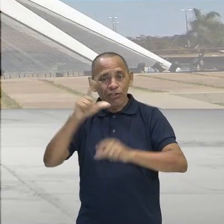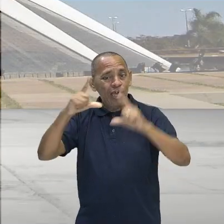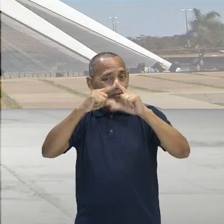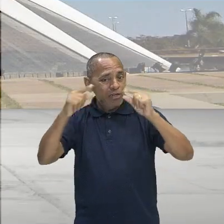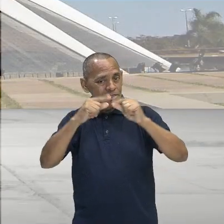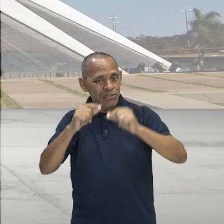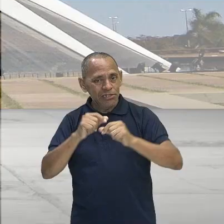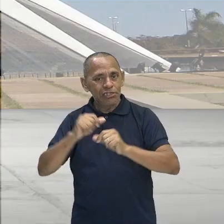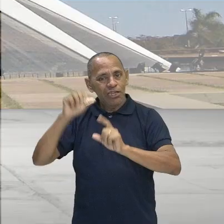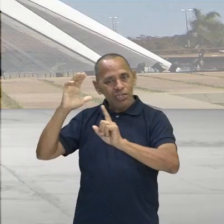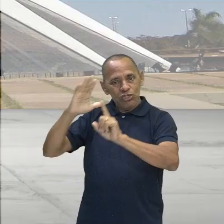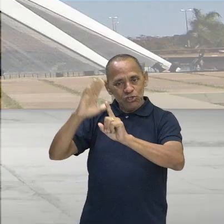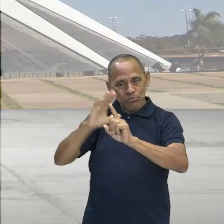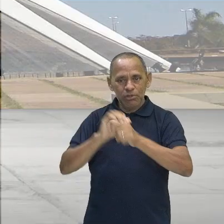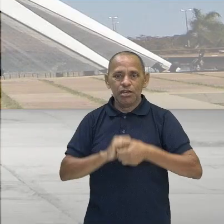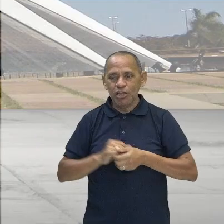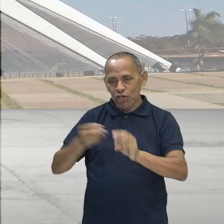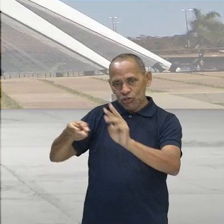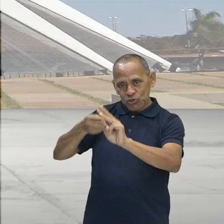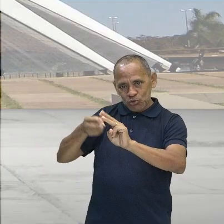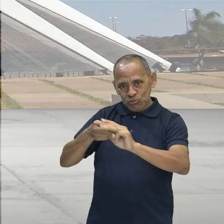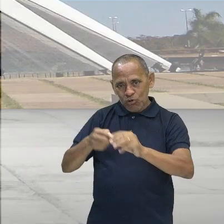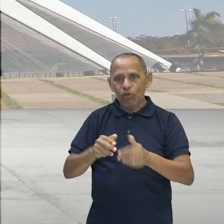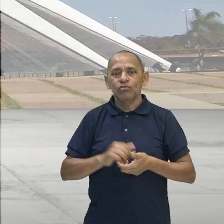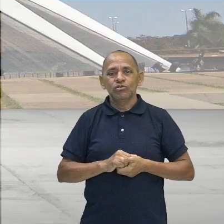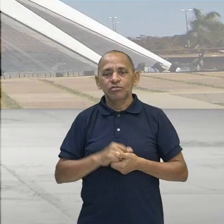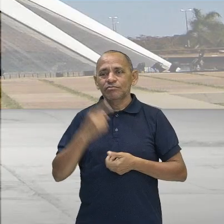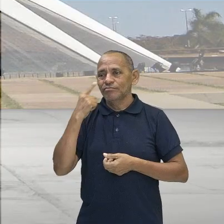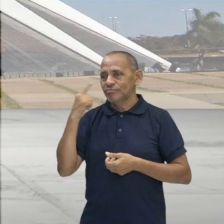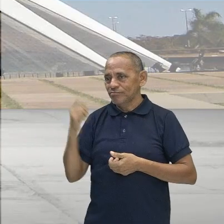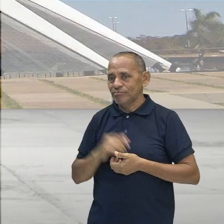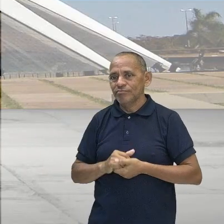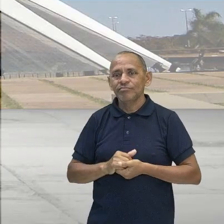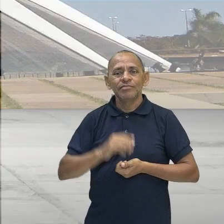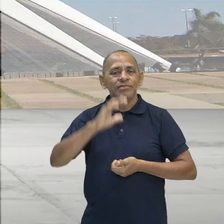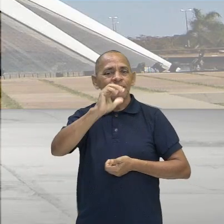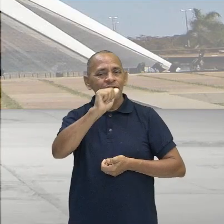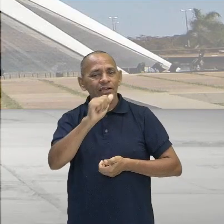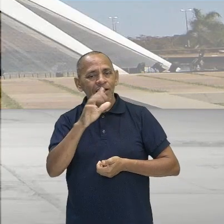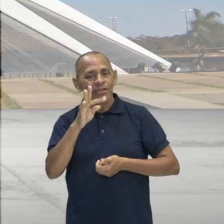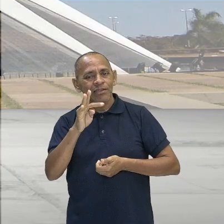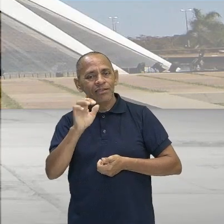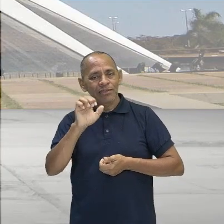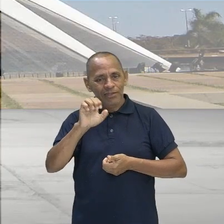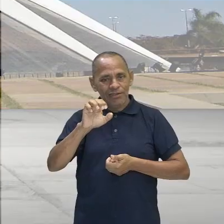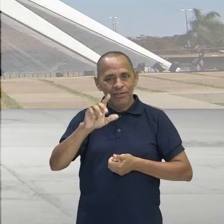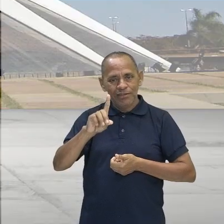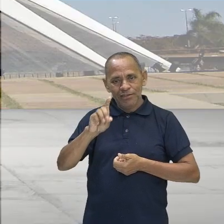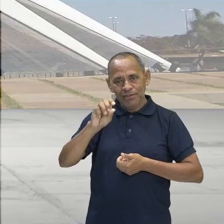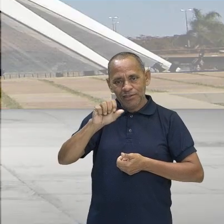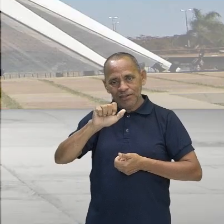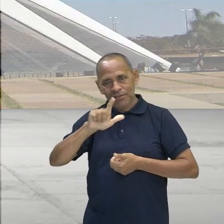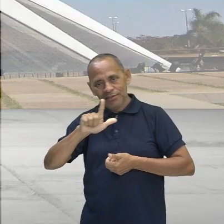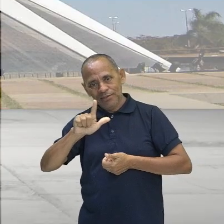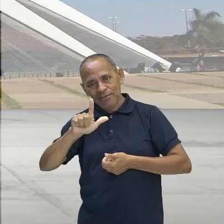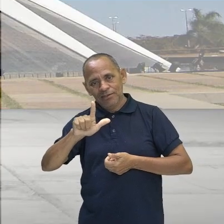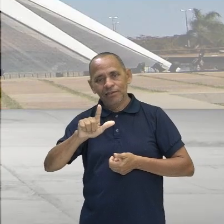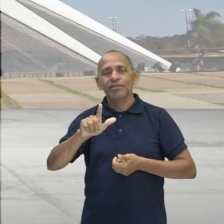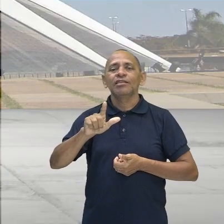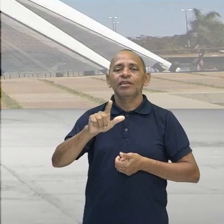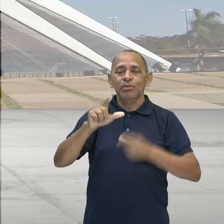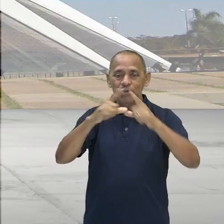América do Norte. Exatamente. Essa aqui é a Catedral de Brasília. Mas essa forma aqui, tão